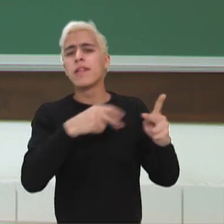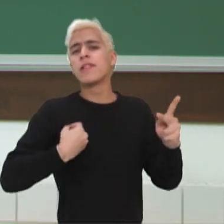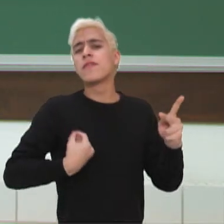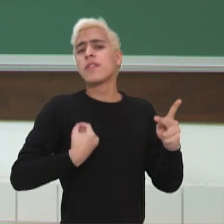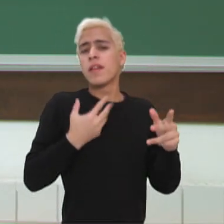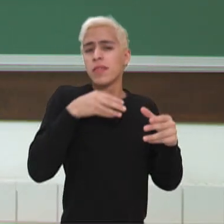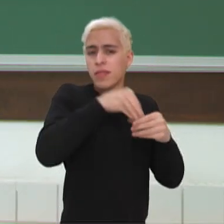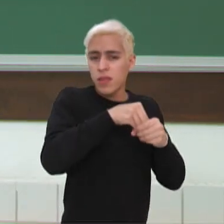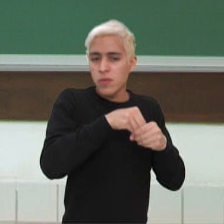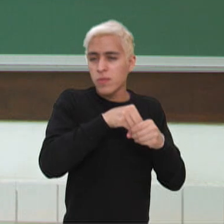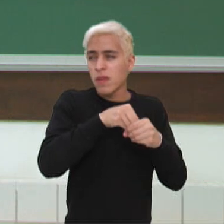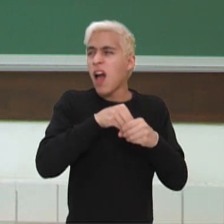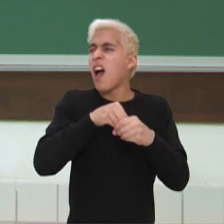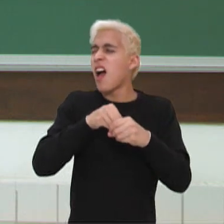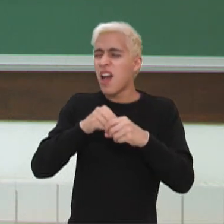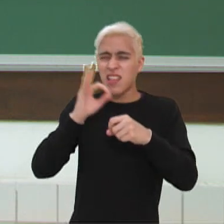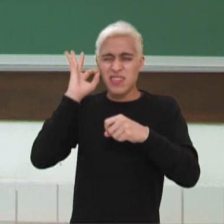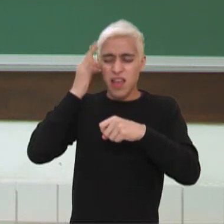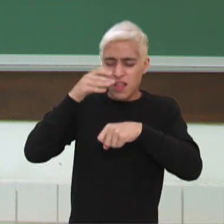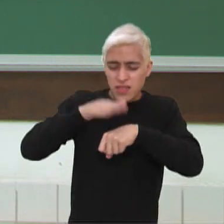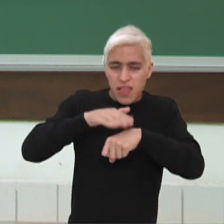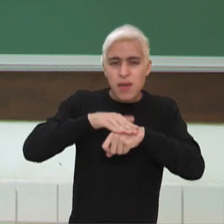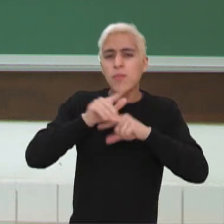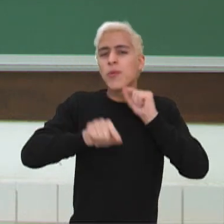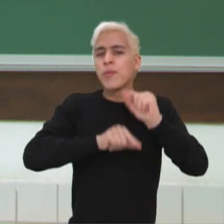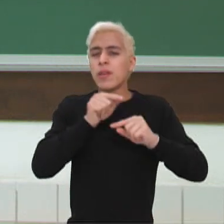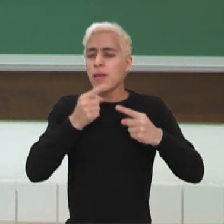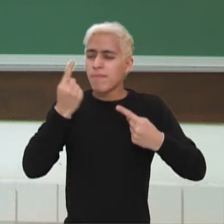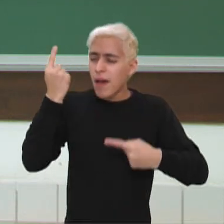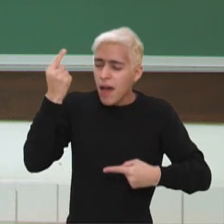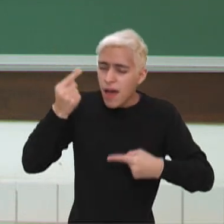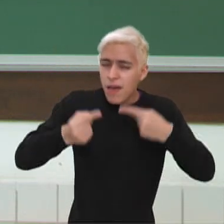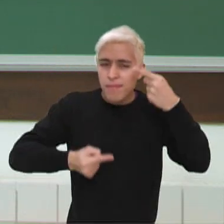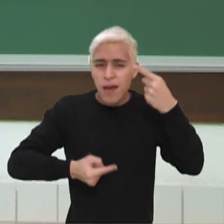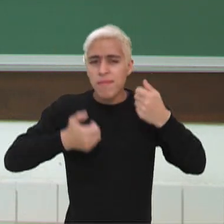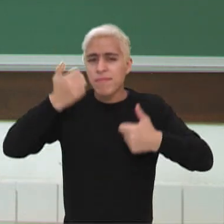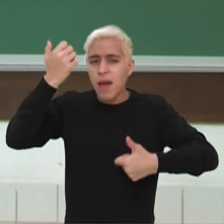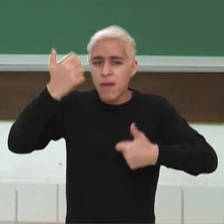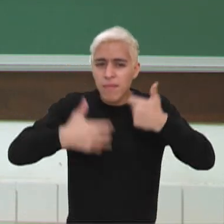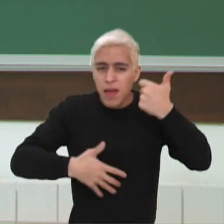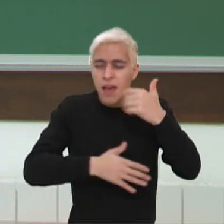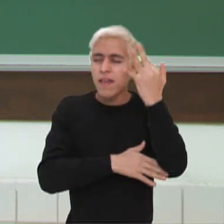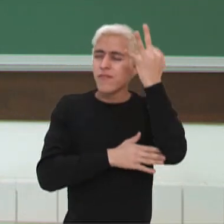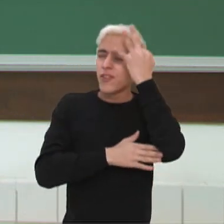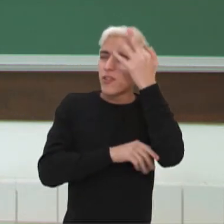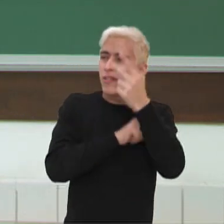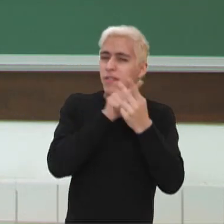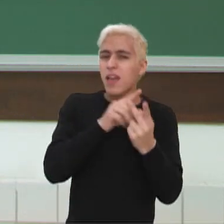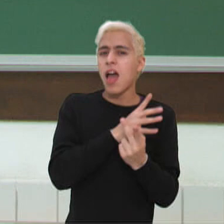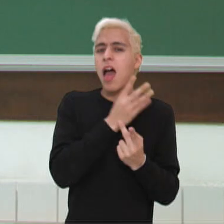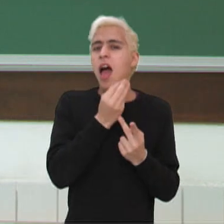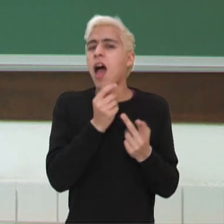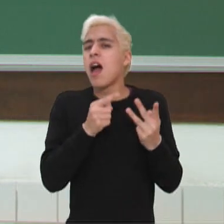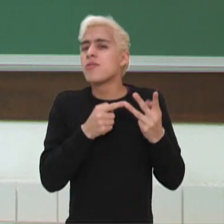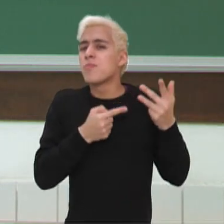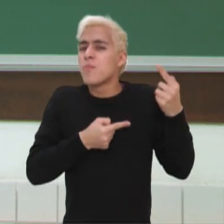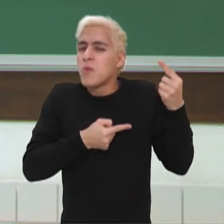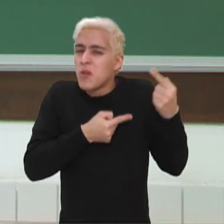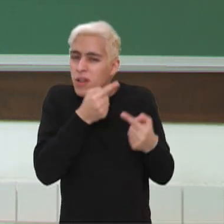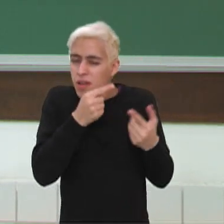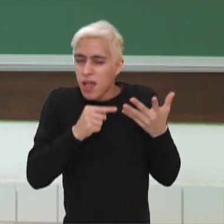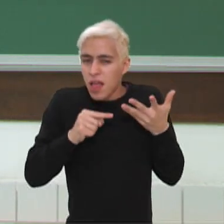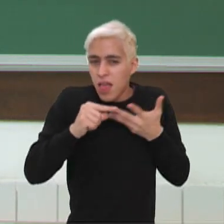tinham tempo para debater e discutir essas coisas. Filosofia, arte, política, o